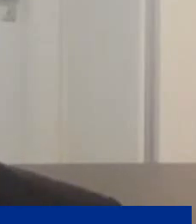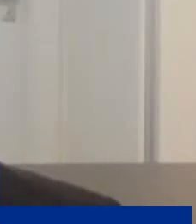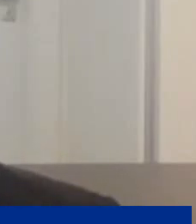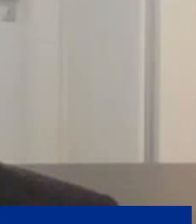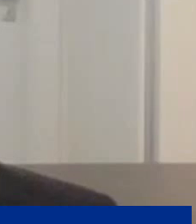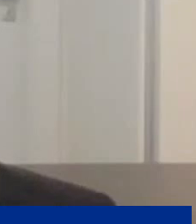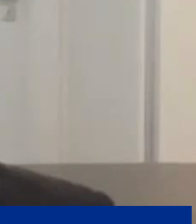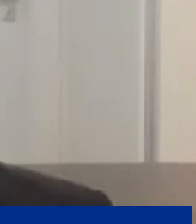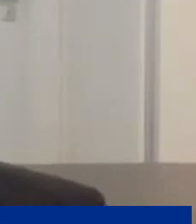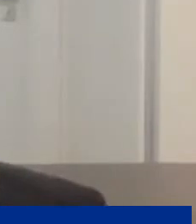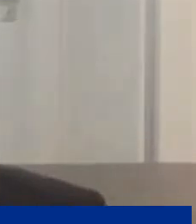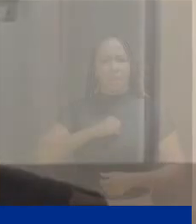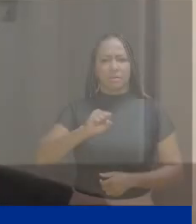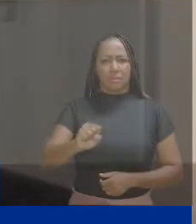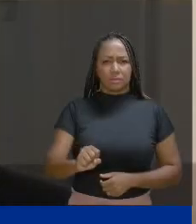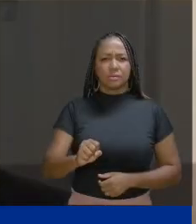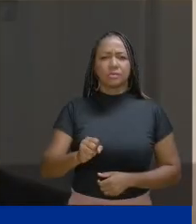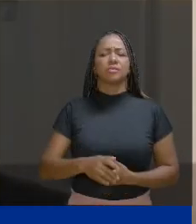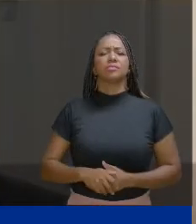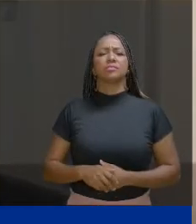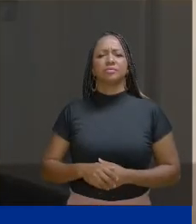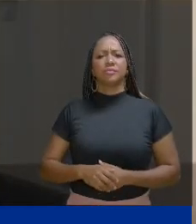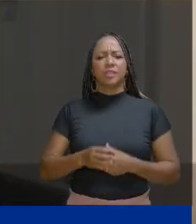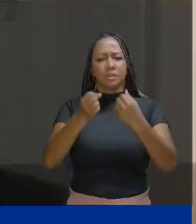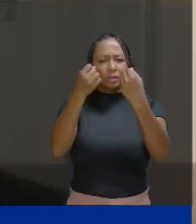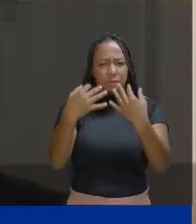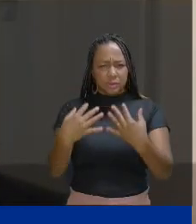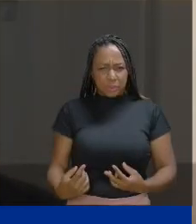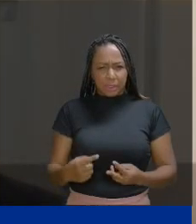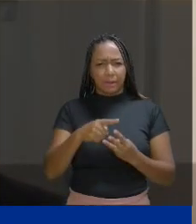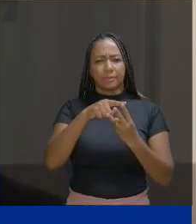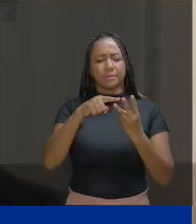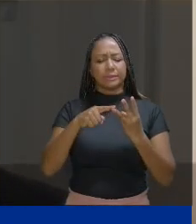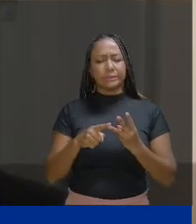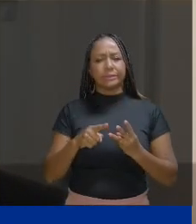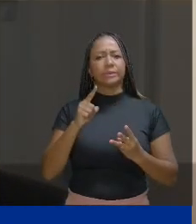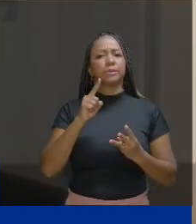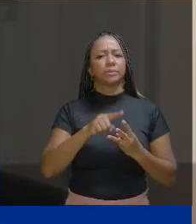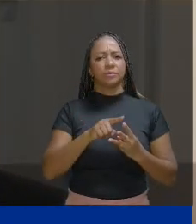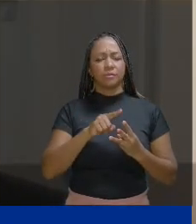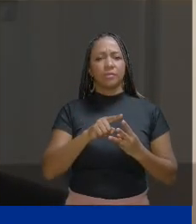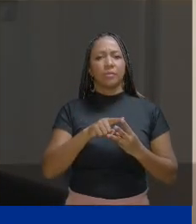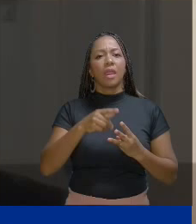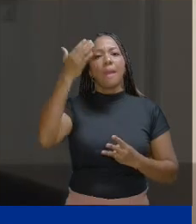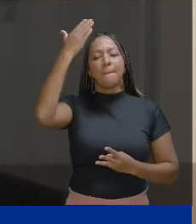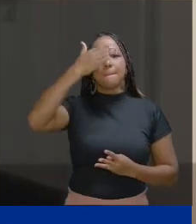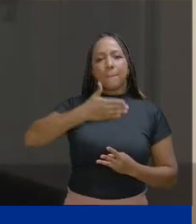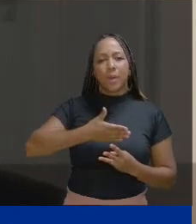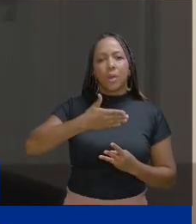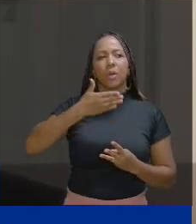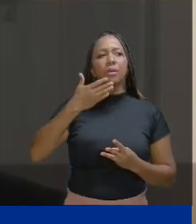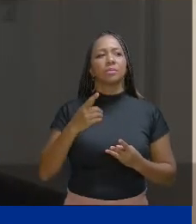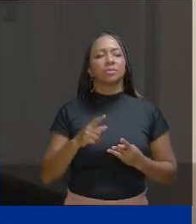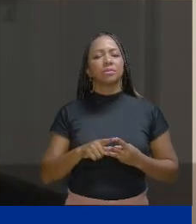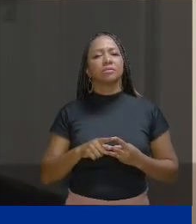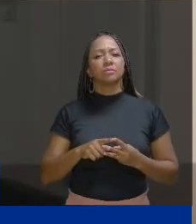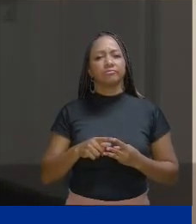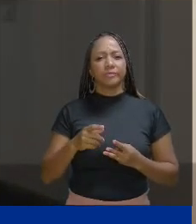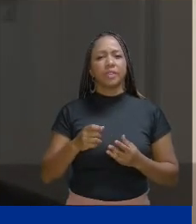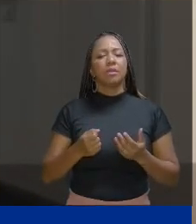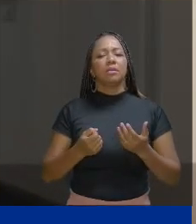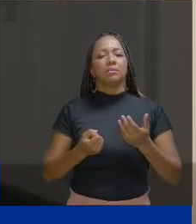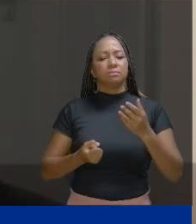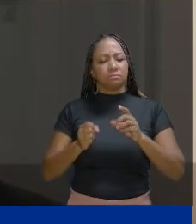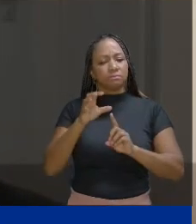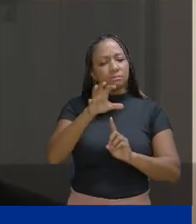eu volto à defesa para, então, me aprofundar em 3 pontos. Primeiro, seria, então, a prova dessa suposta compra